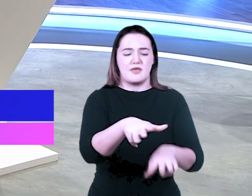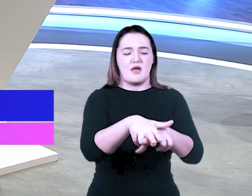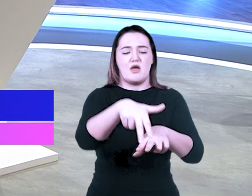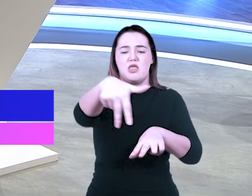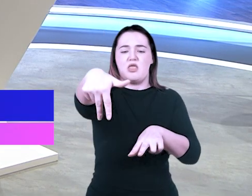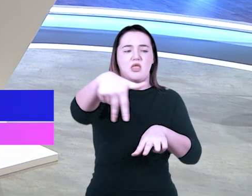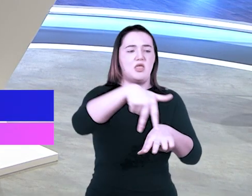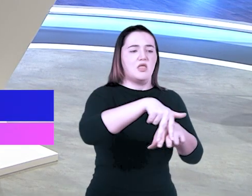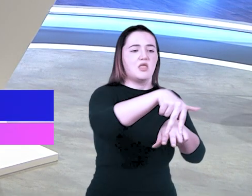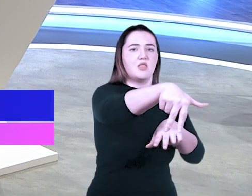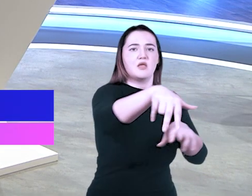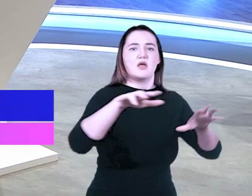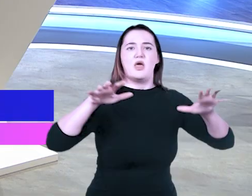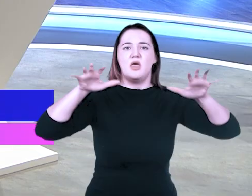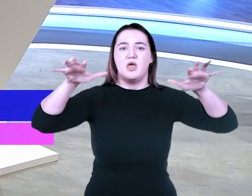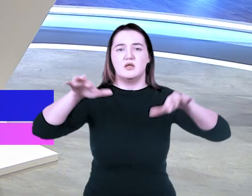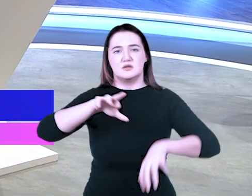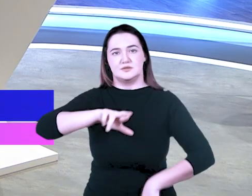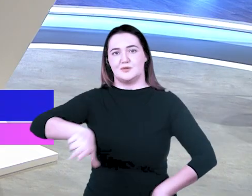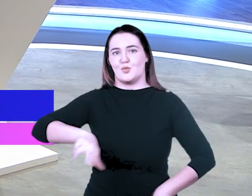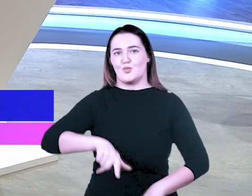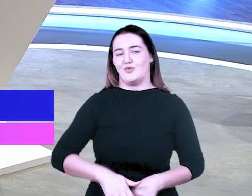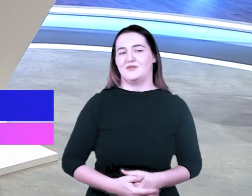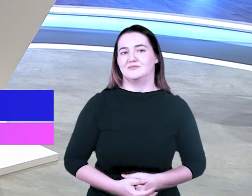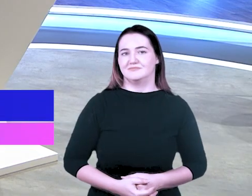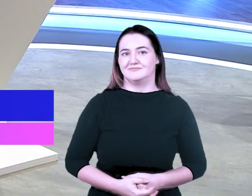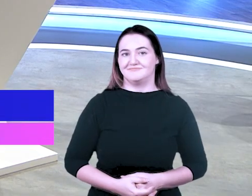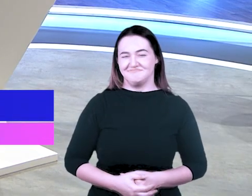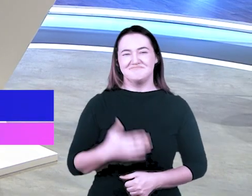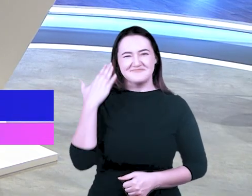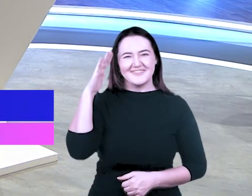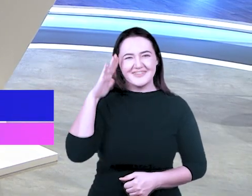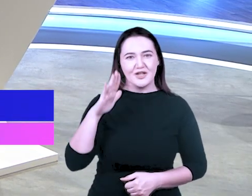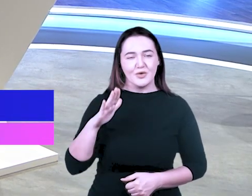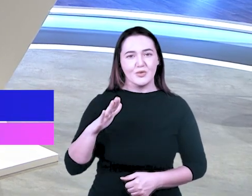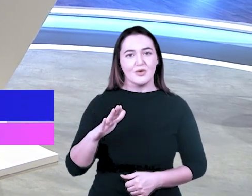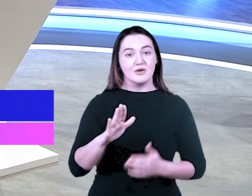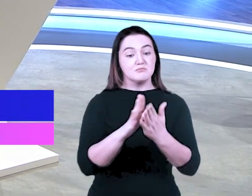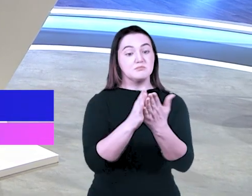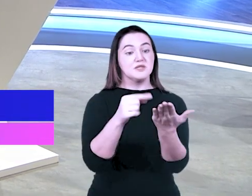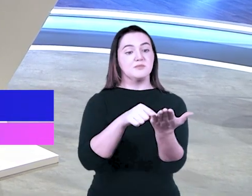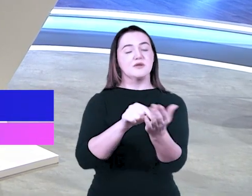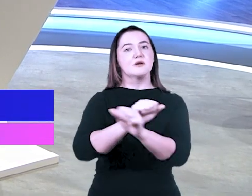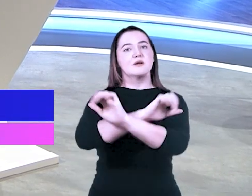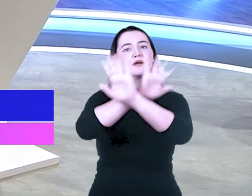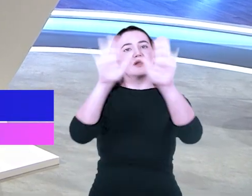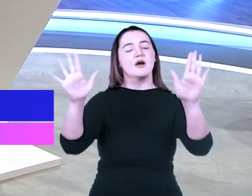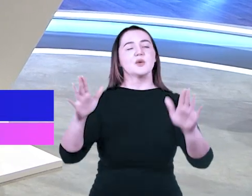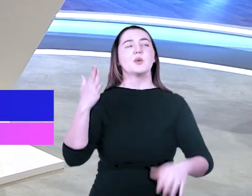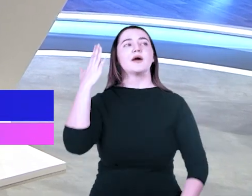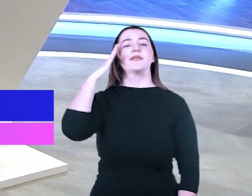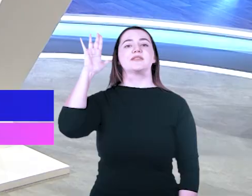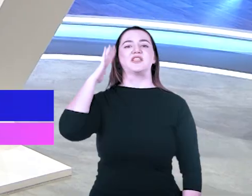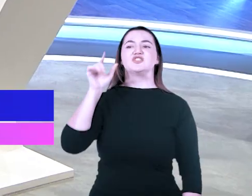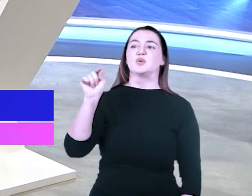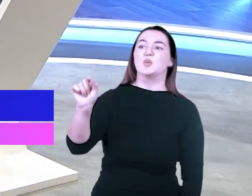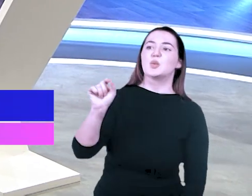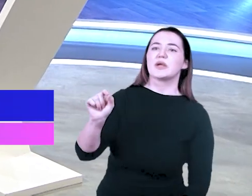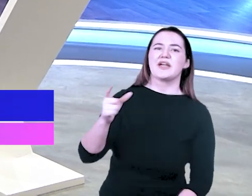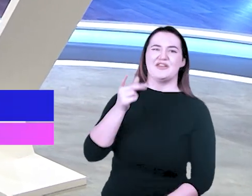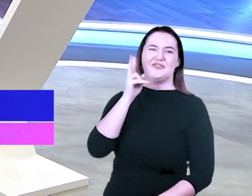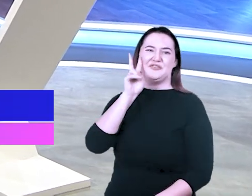Então, quando nós conhecemos a verdade e nos agarramos à verdade, nós nos libertamos dessas ideias que são ideias